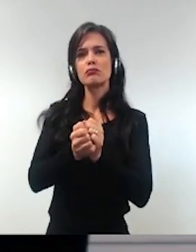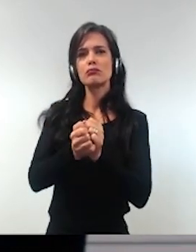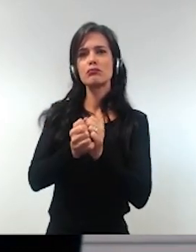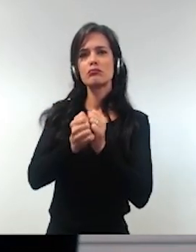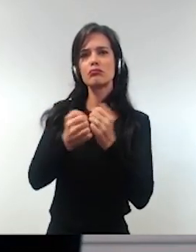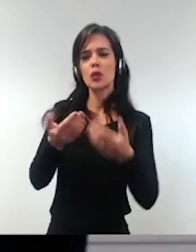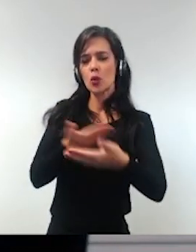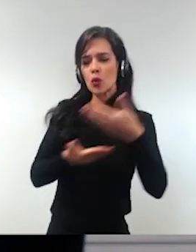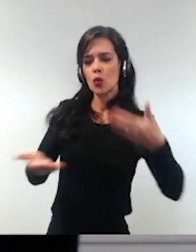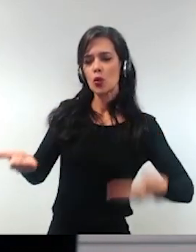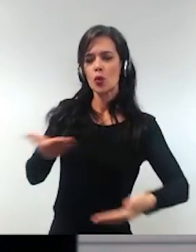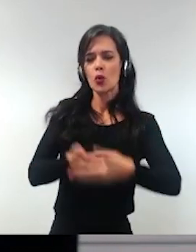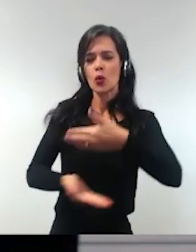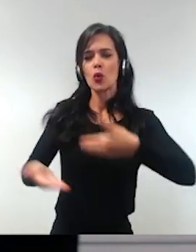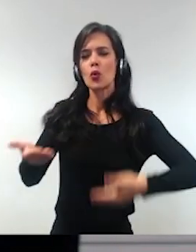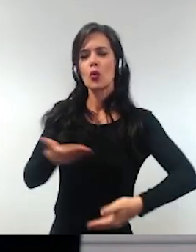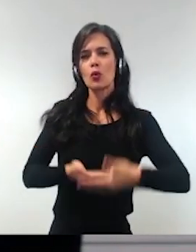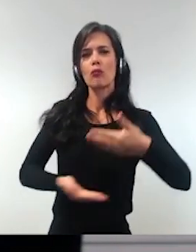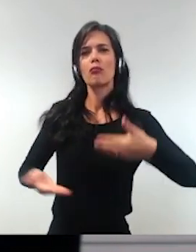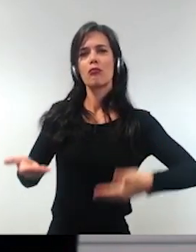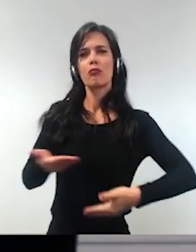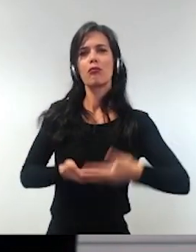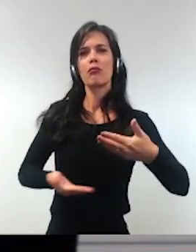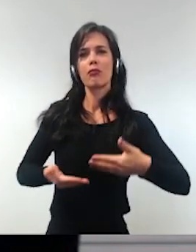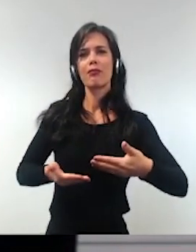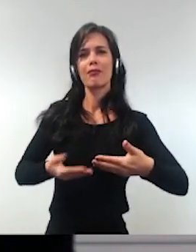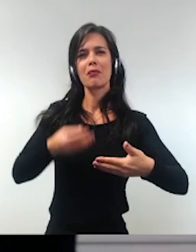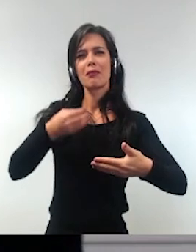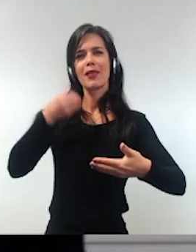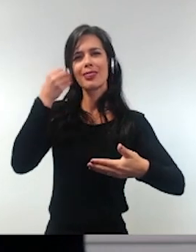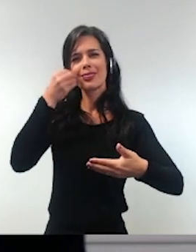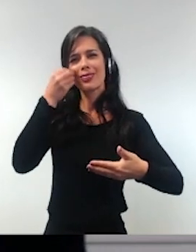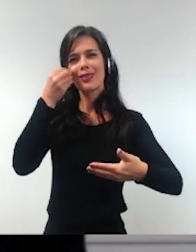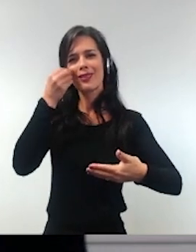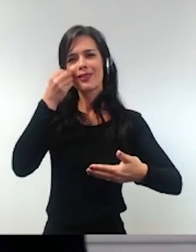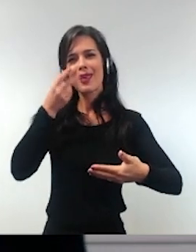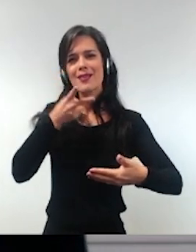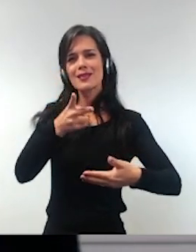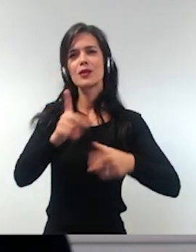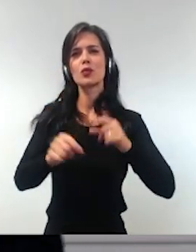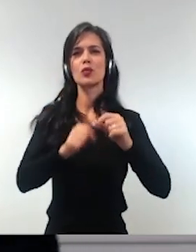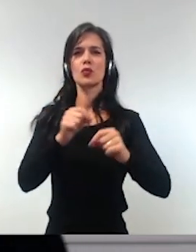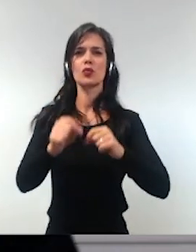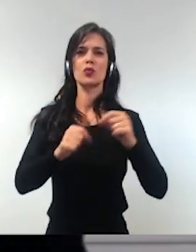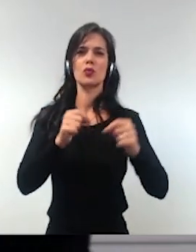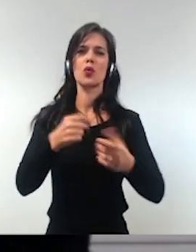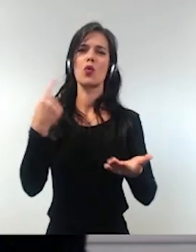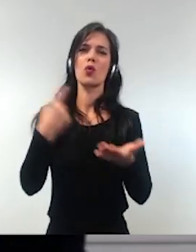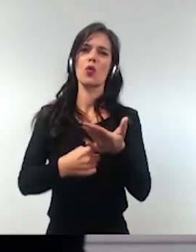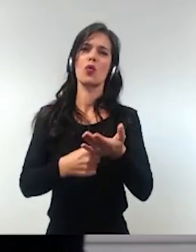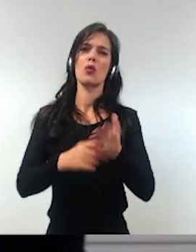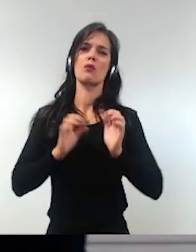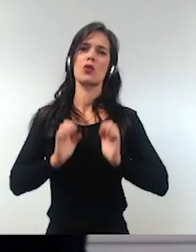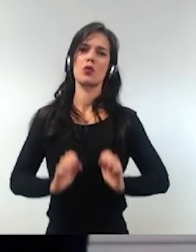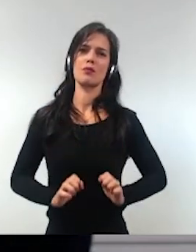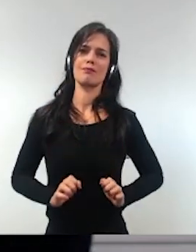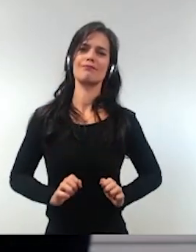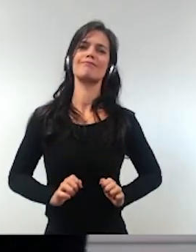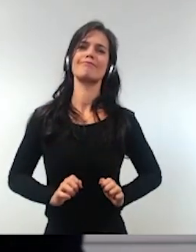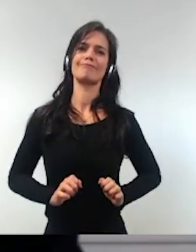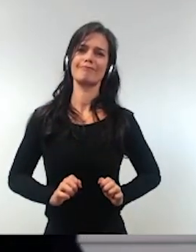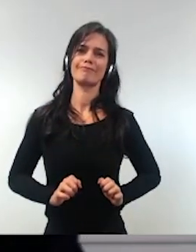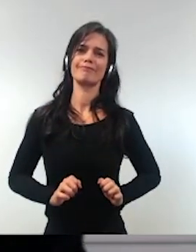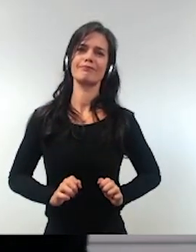críticas, construtivas ou não, e procurar sempre, né, manter o compromisso com a ética,